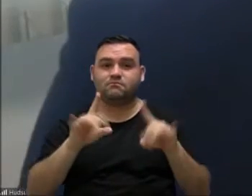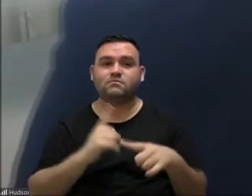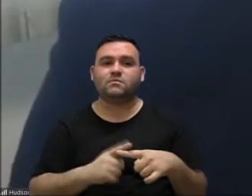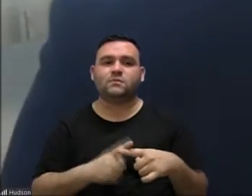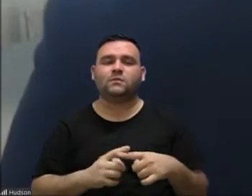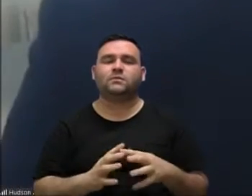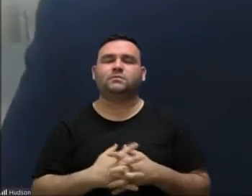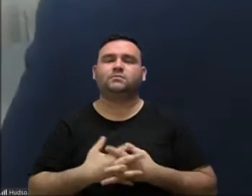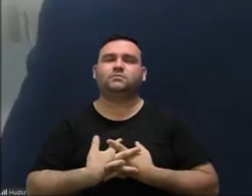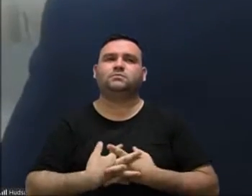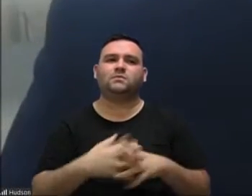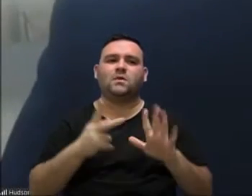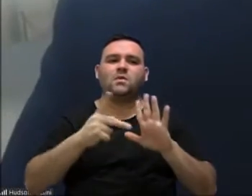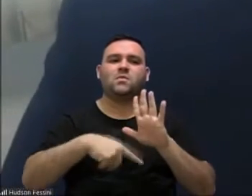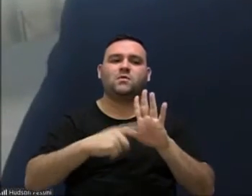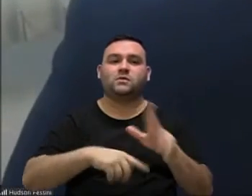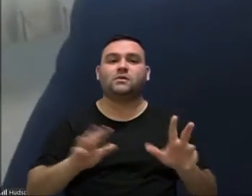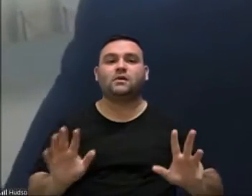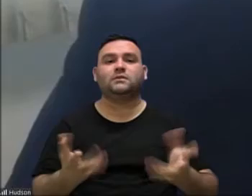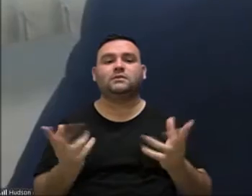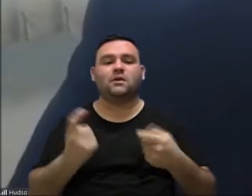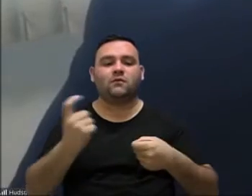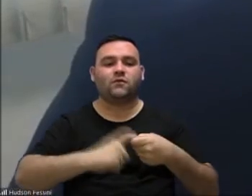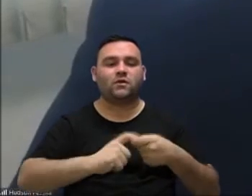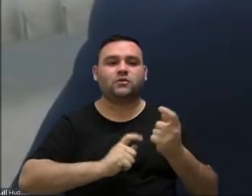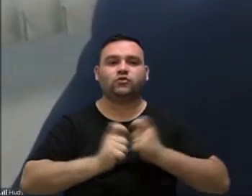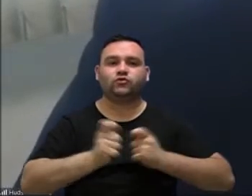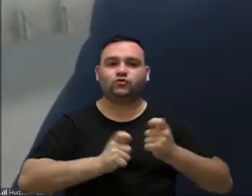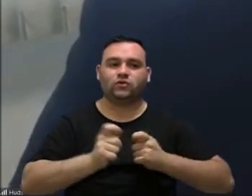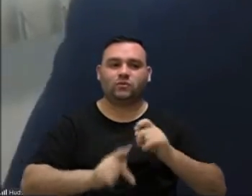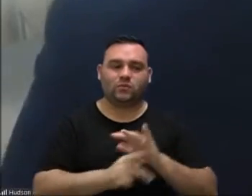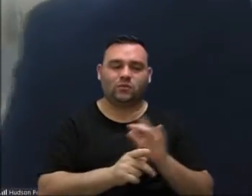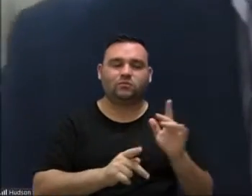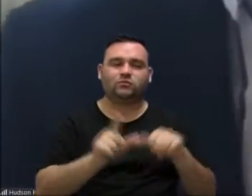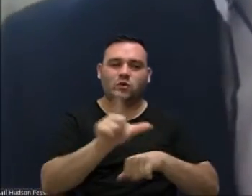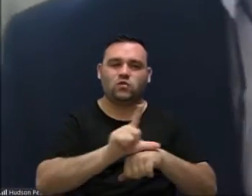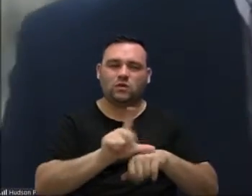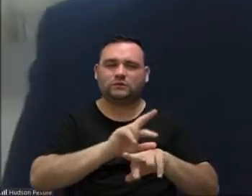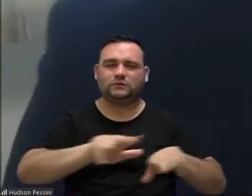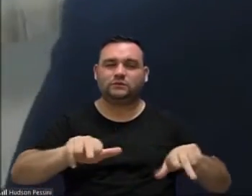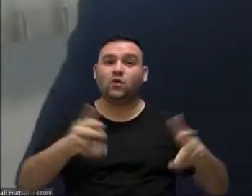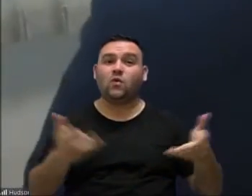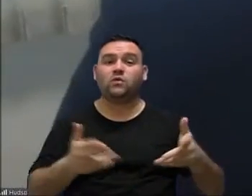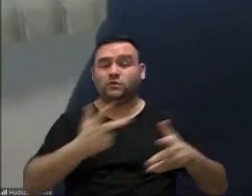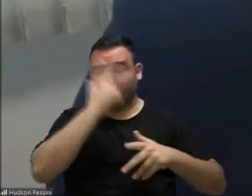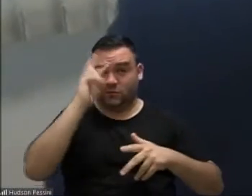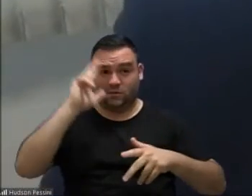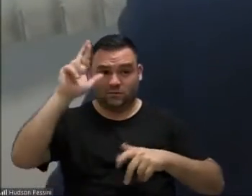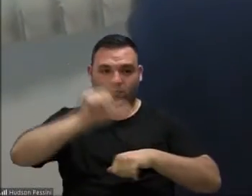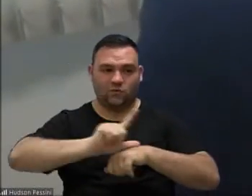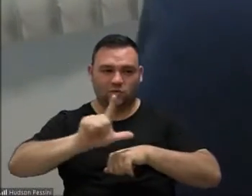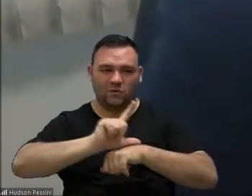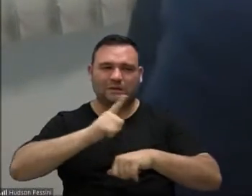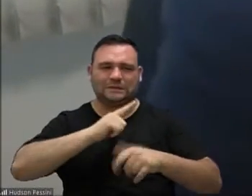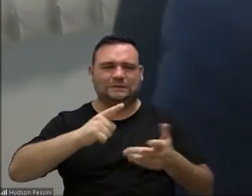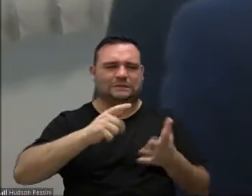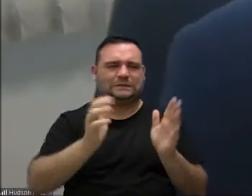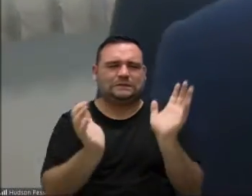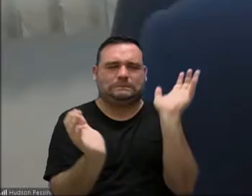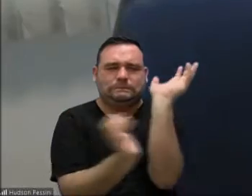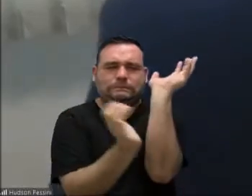é um projeto de incentivo a retomada econômica do comércio hoje o comerciante ele é dotado de tanta